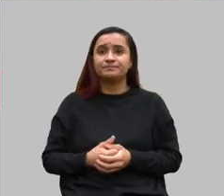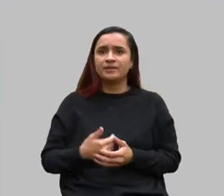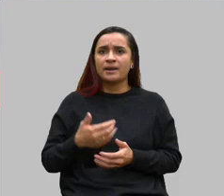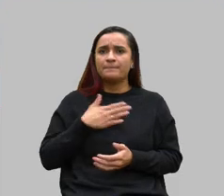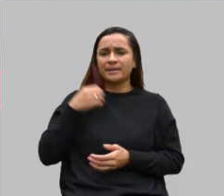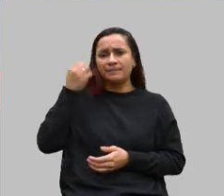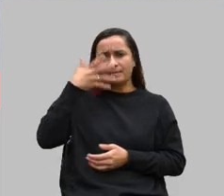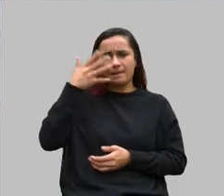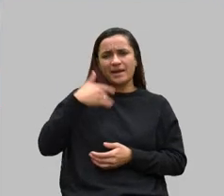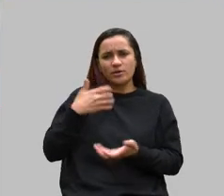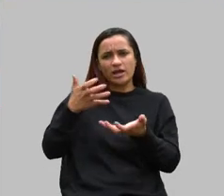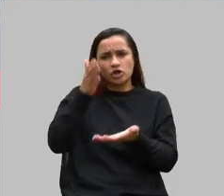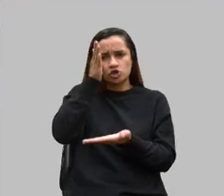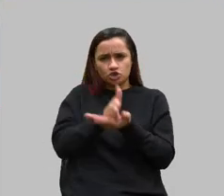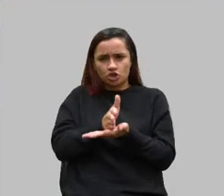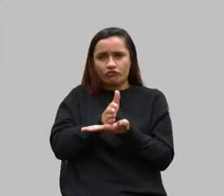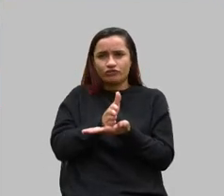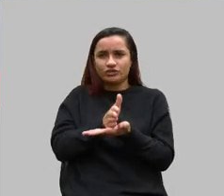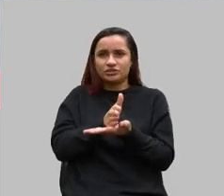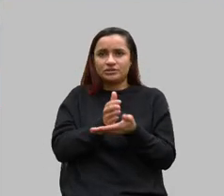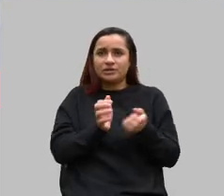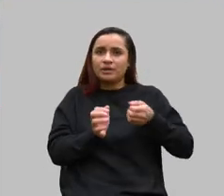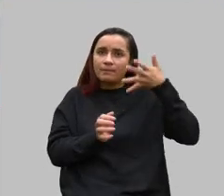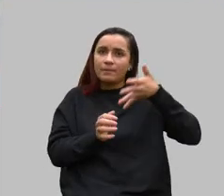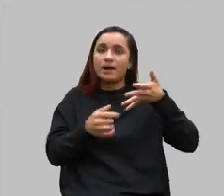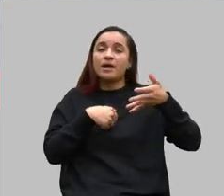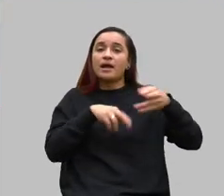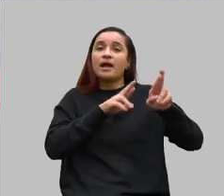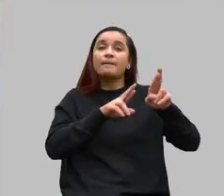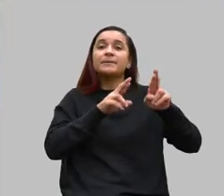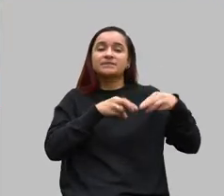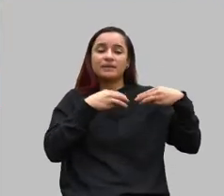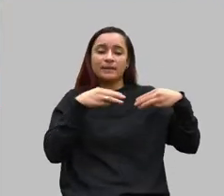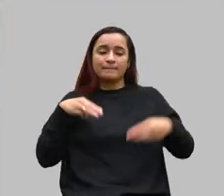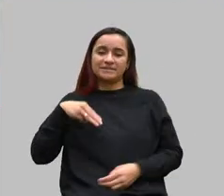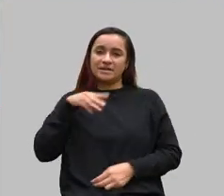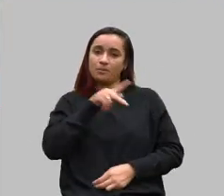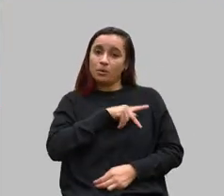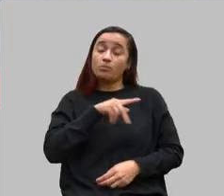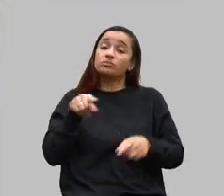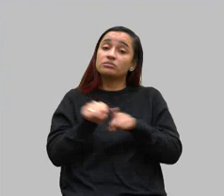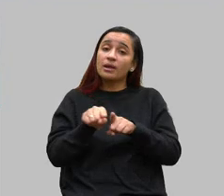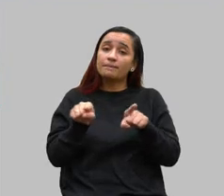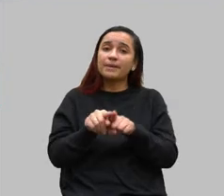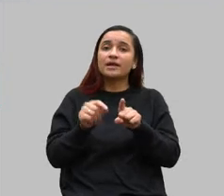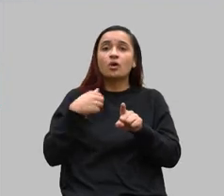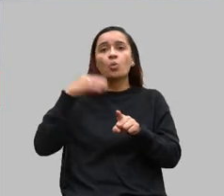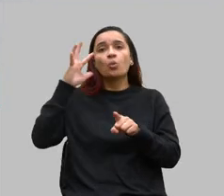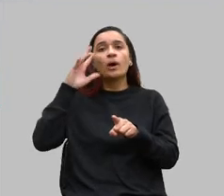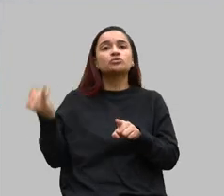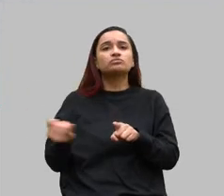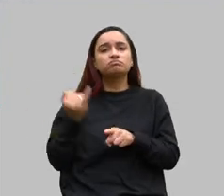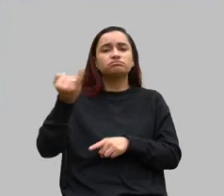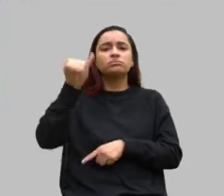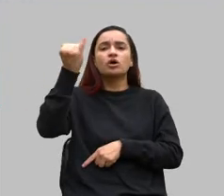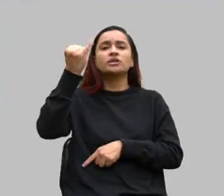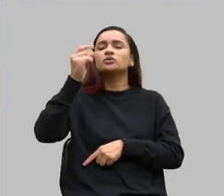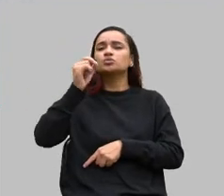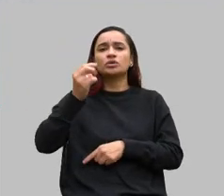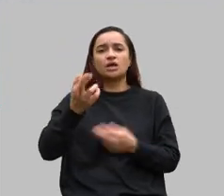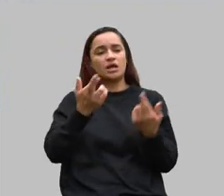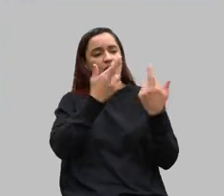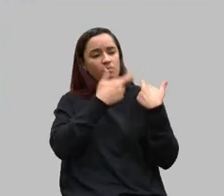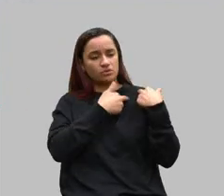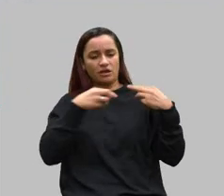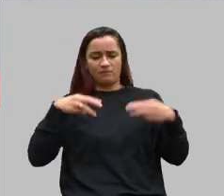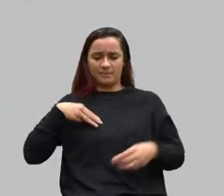né cumprimentar também nosso representante do ministério público né sua presença também é fundamental né Eu acho que o papel né e e a missão institucional do ministério